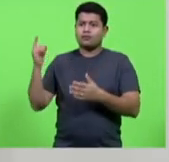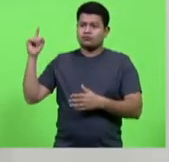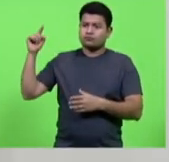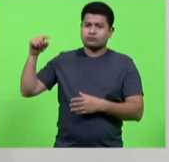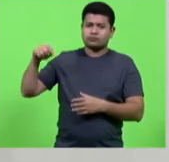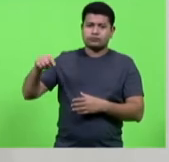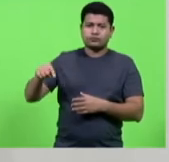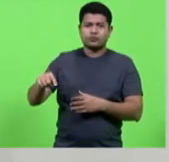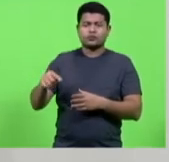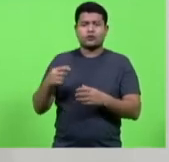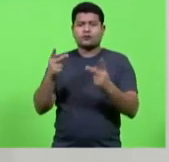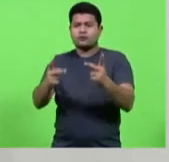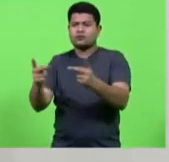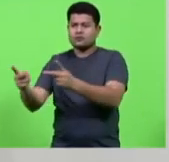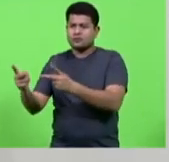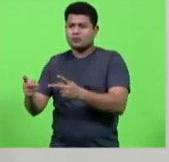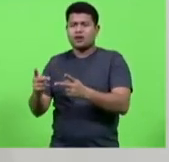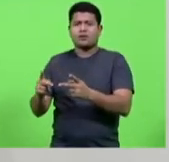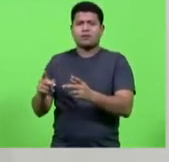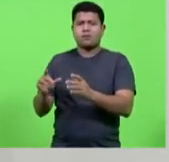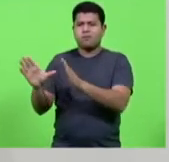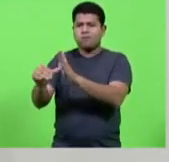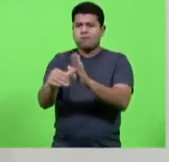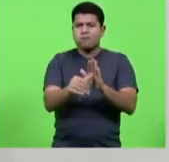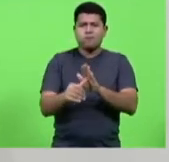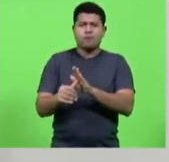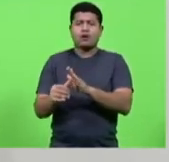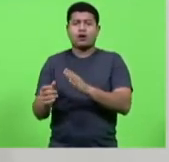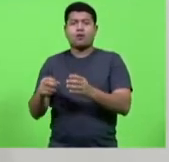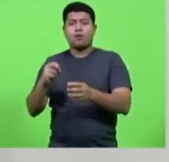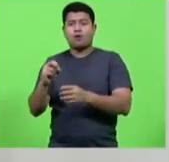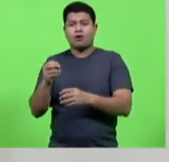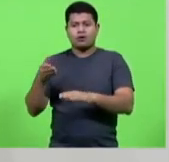sobem, vão passando, né? Isso é normal.